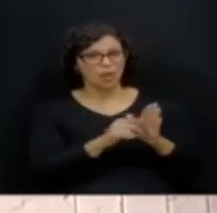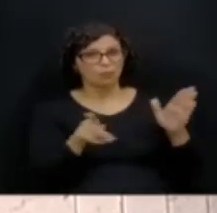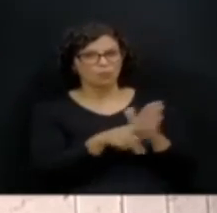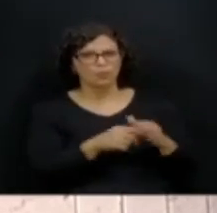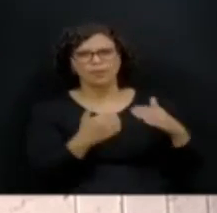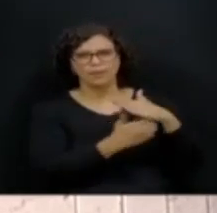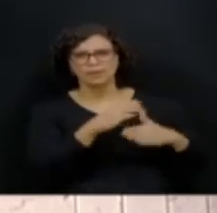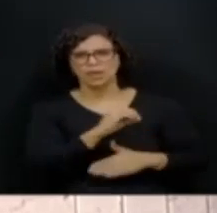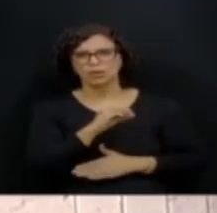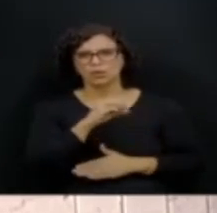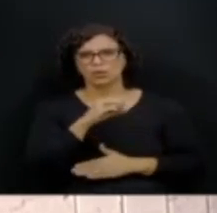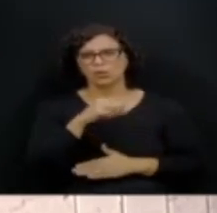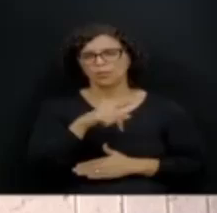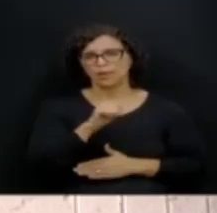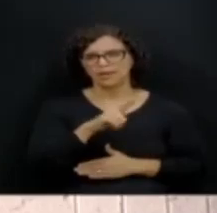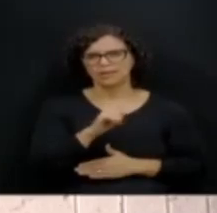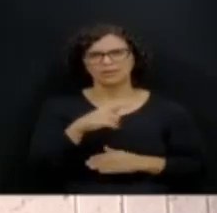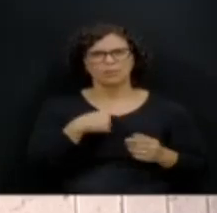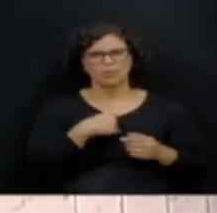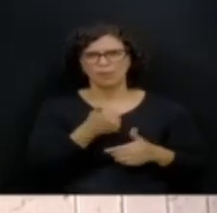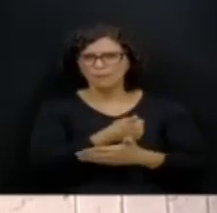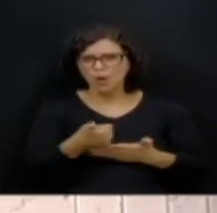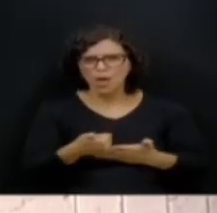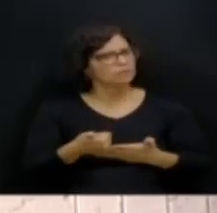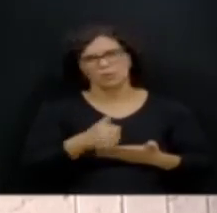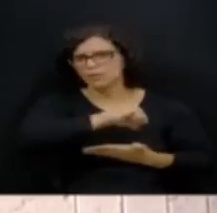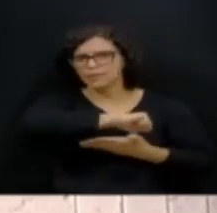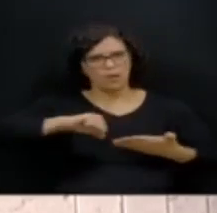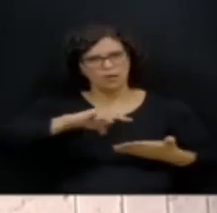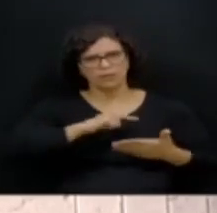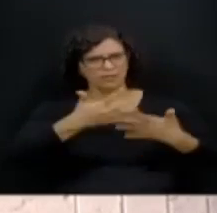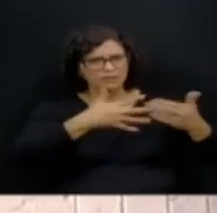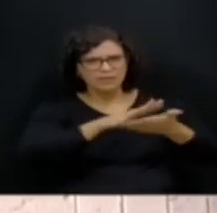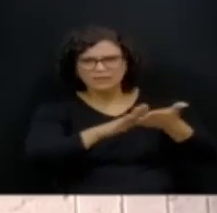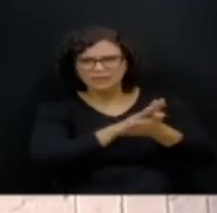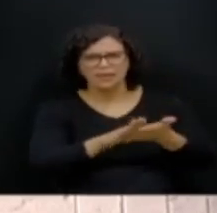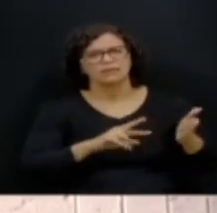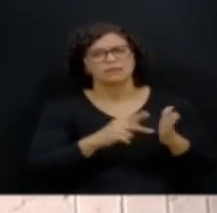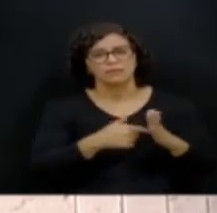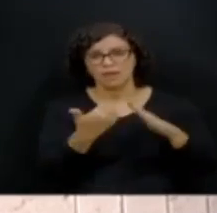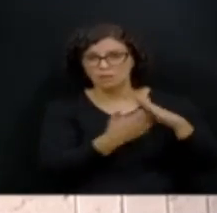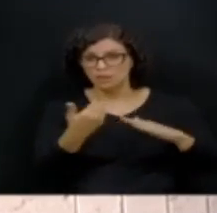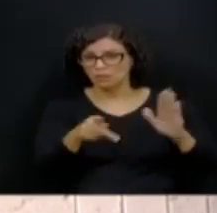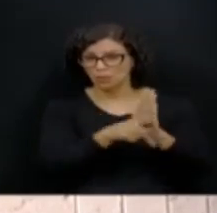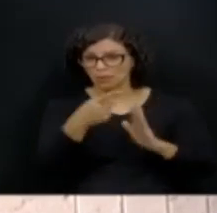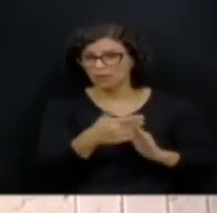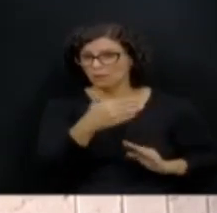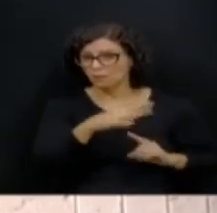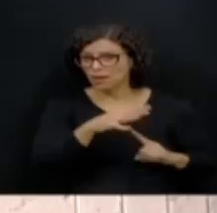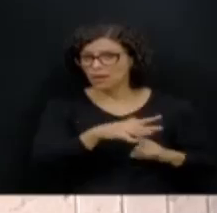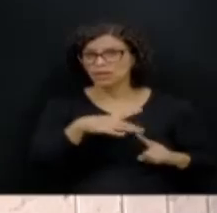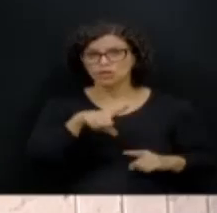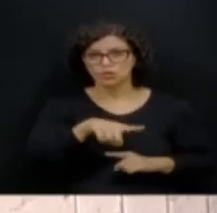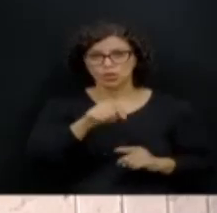uma prática imoral, não transparente. Não dá para acreditar que as empresas públicas do Paraná,